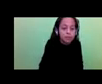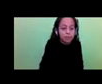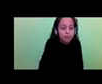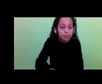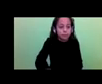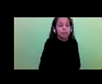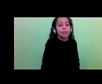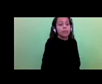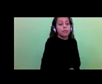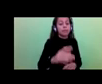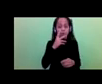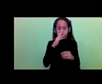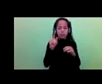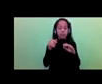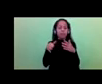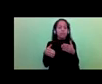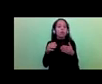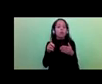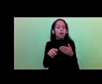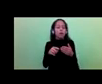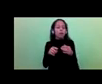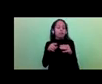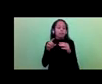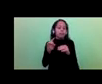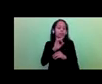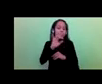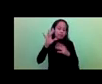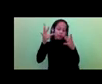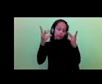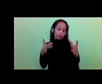fechadas em caixinhas, fechadas nas suas caixinhas.